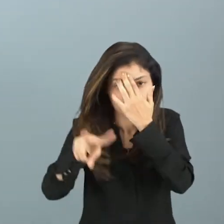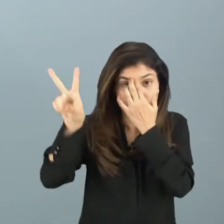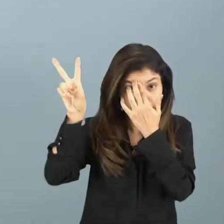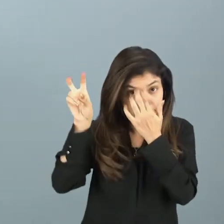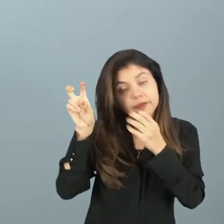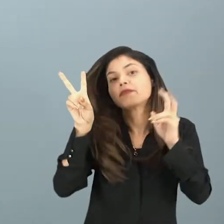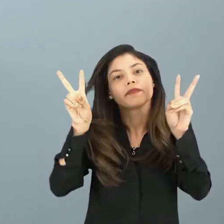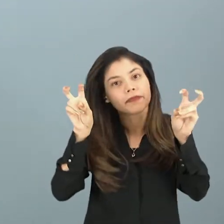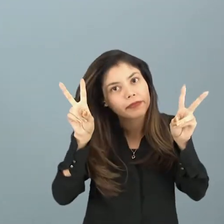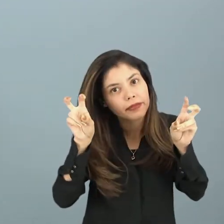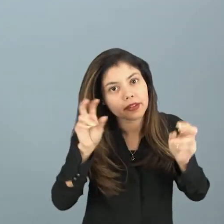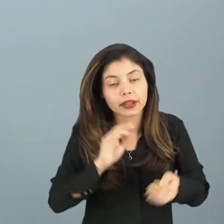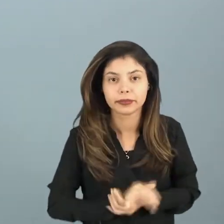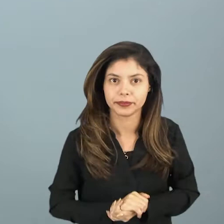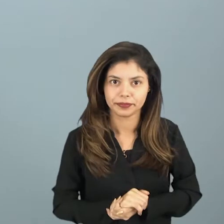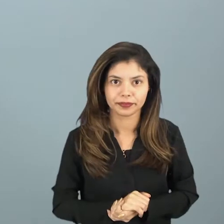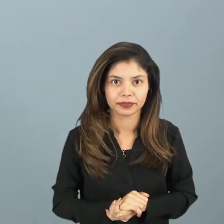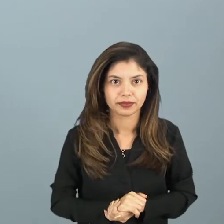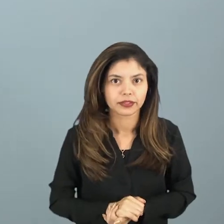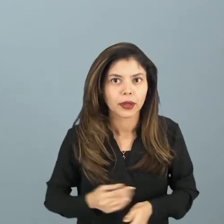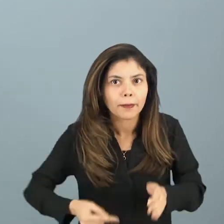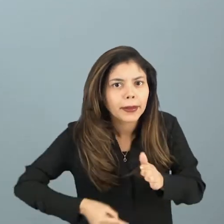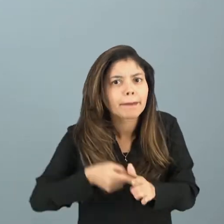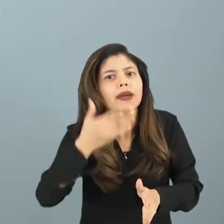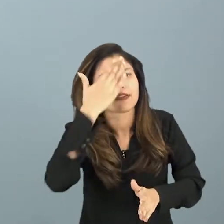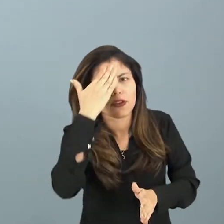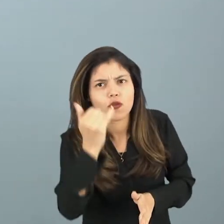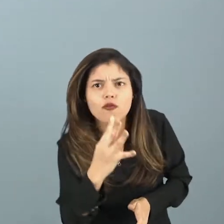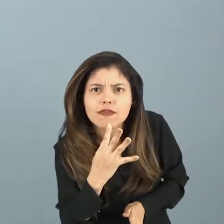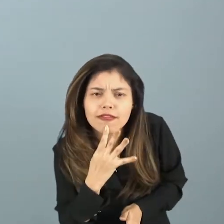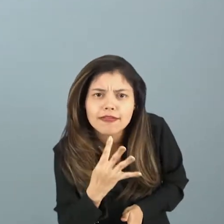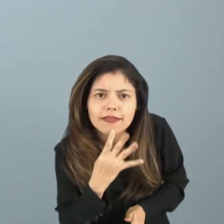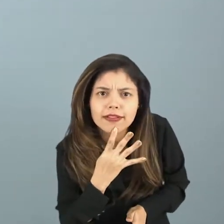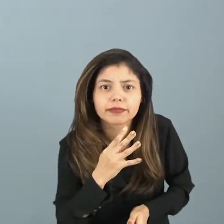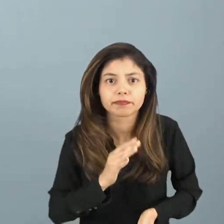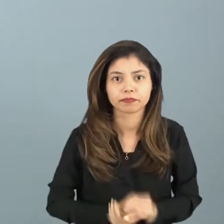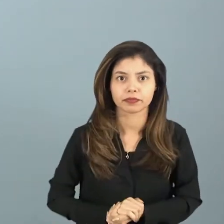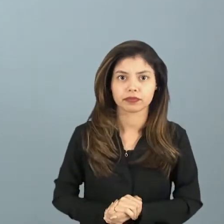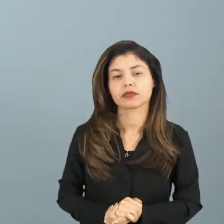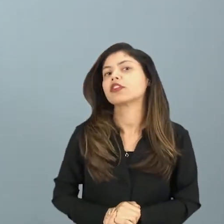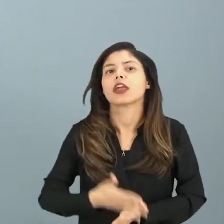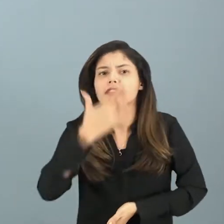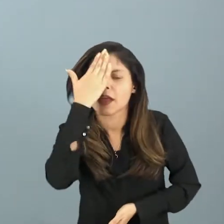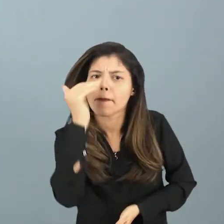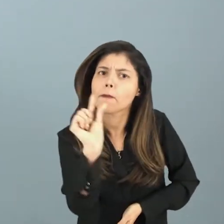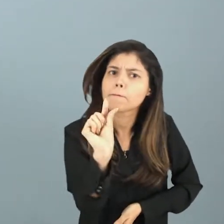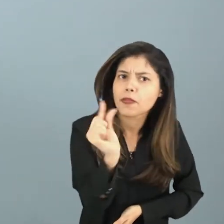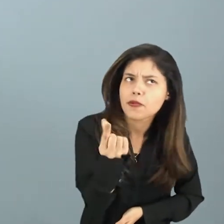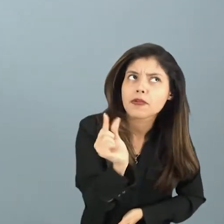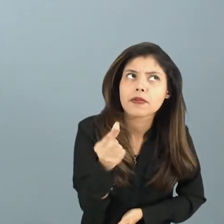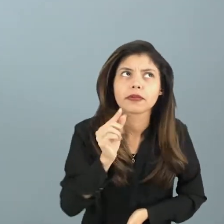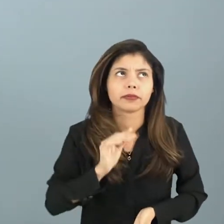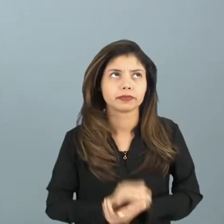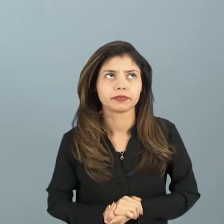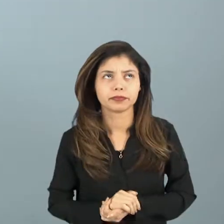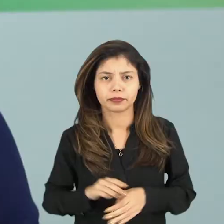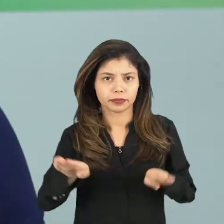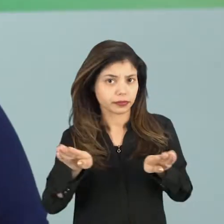assunto, nós primeiro precisamos conhecer e saber um pouquinho sobre a